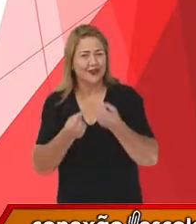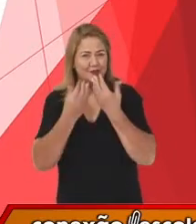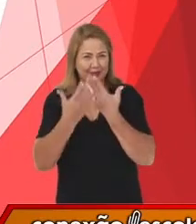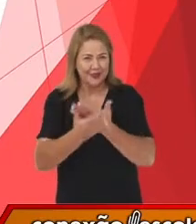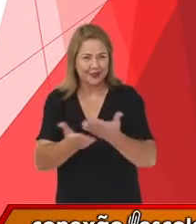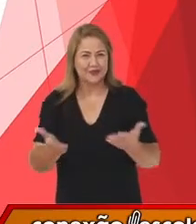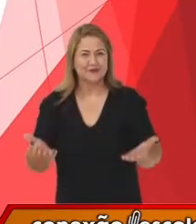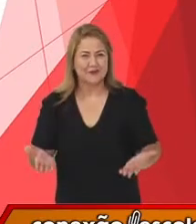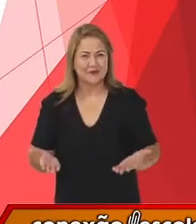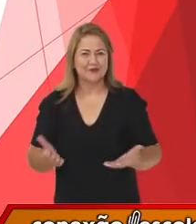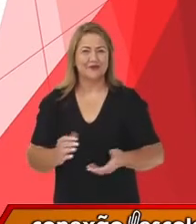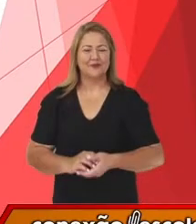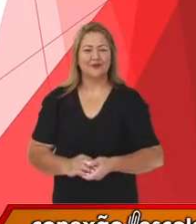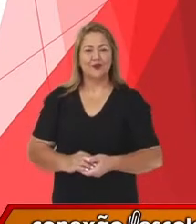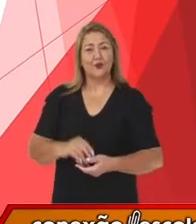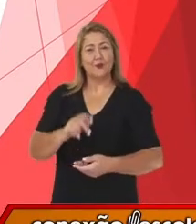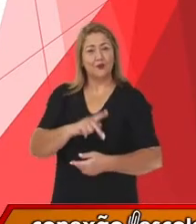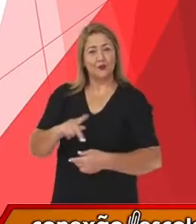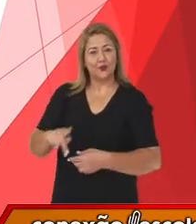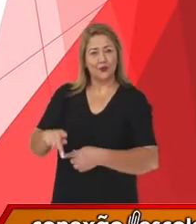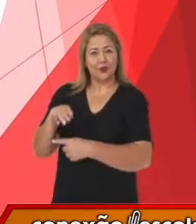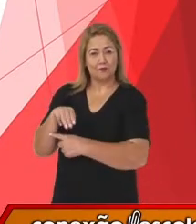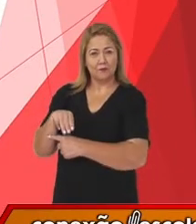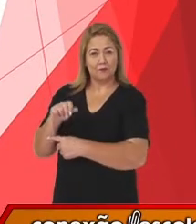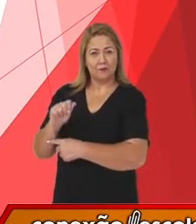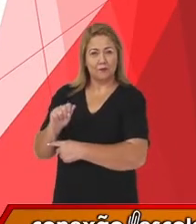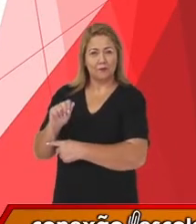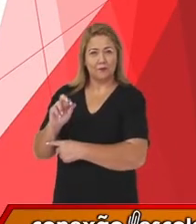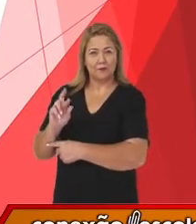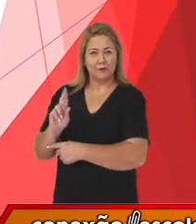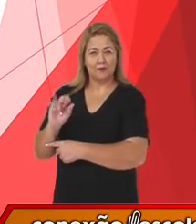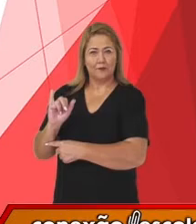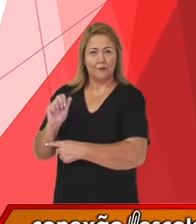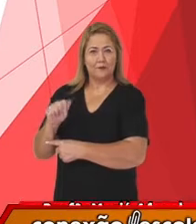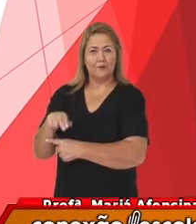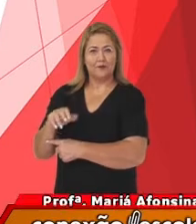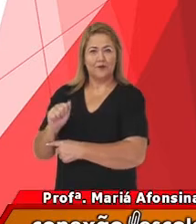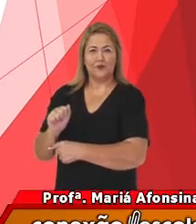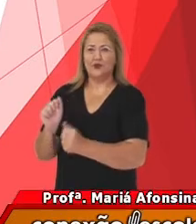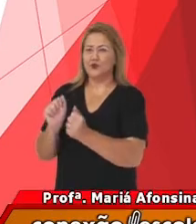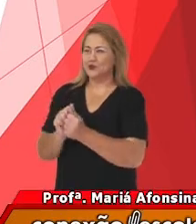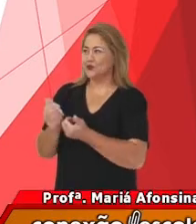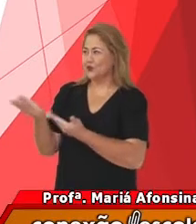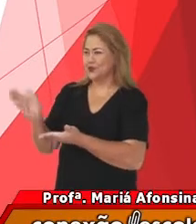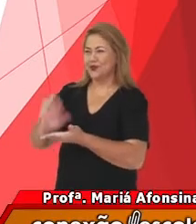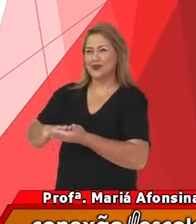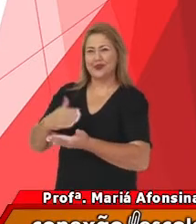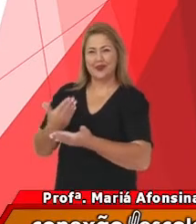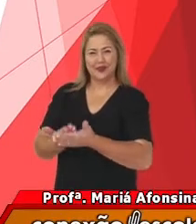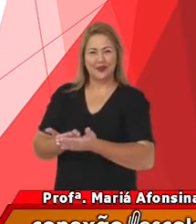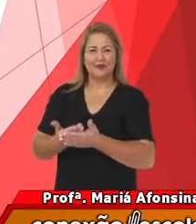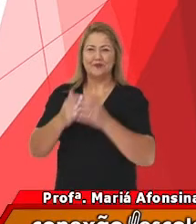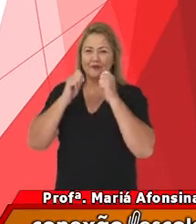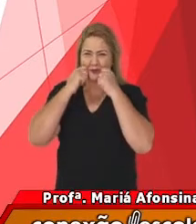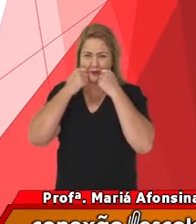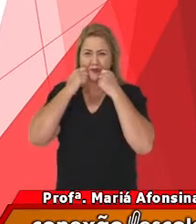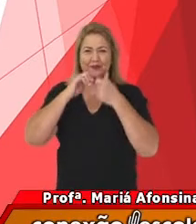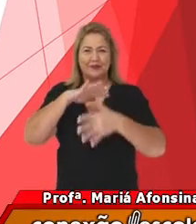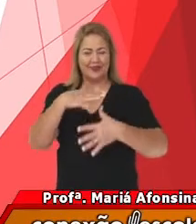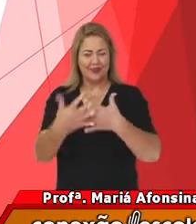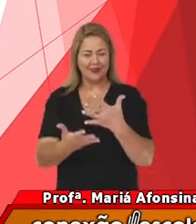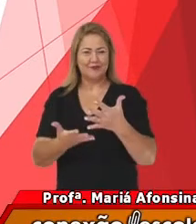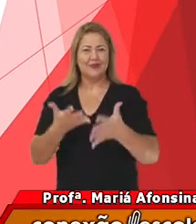tudo bem com você? Eu sou a professora Mariana e estou aqui hoje com a nossa intérprete de Libras, Maria, para